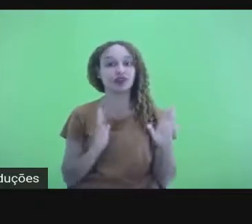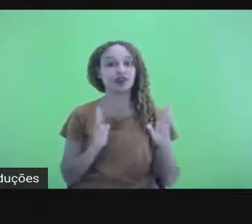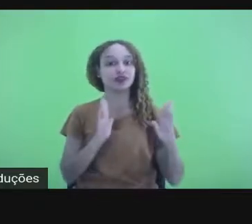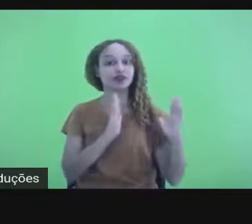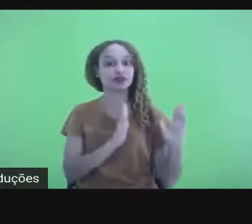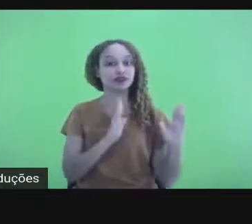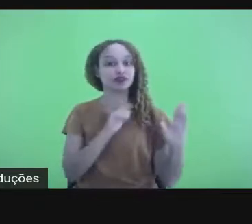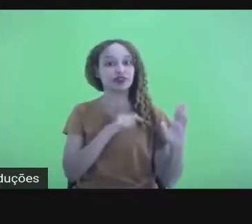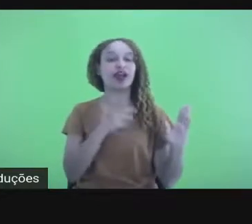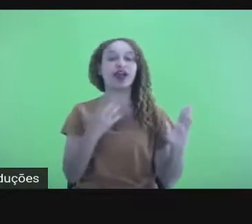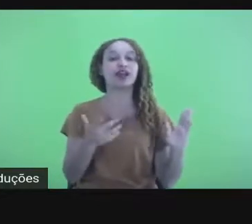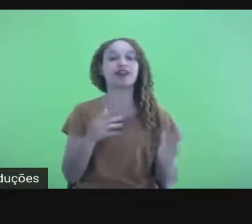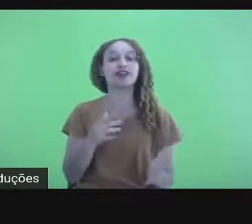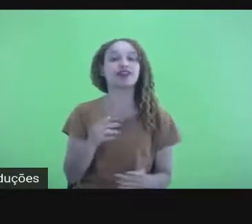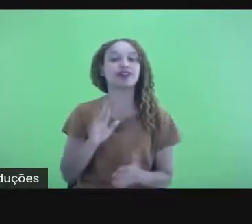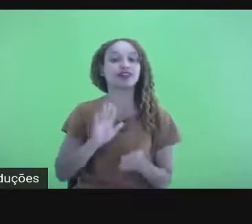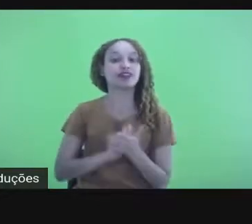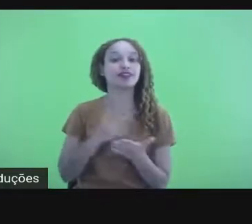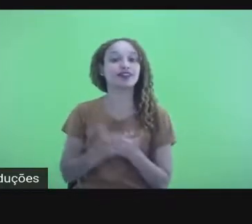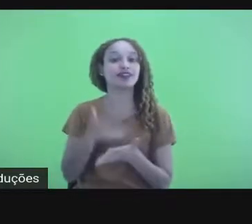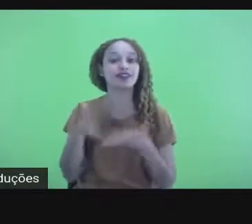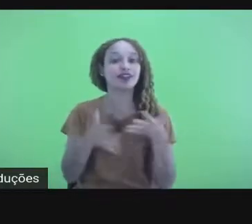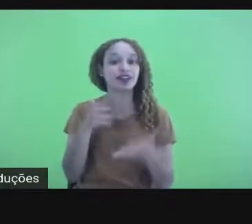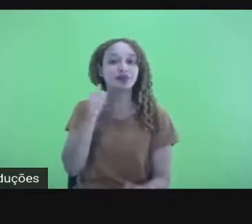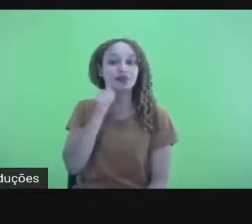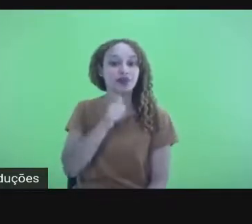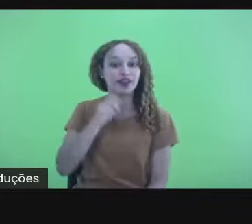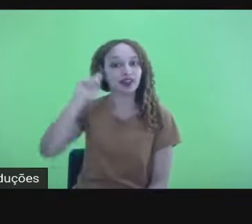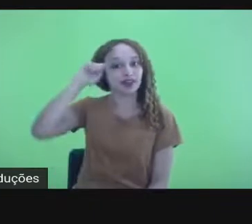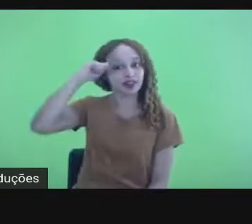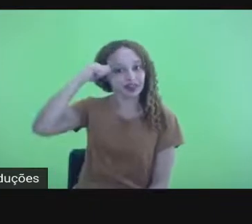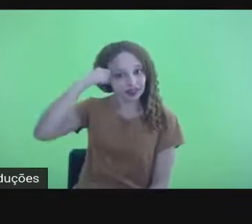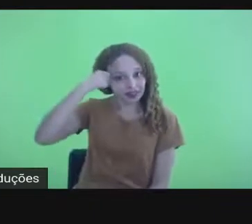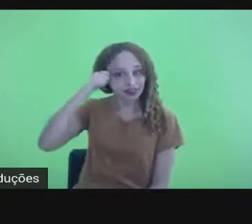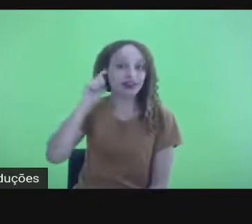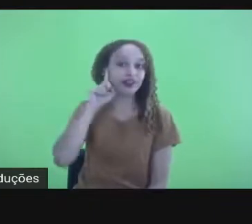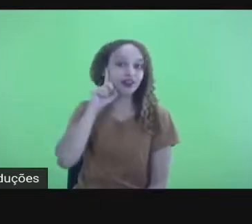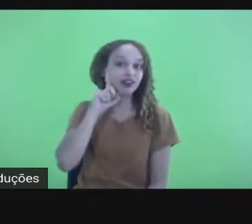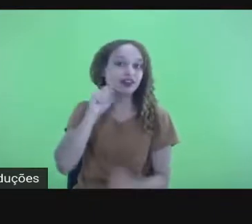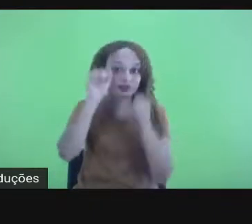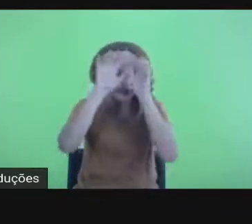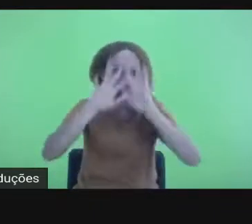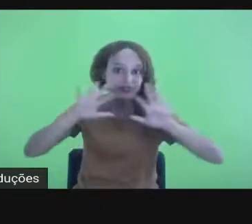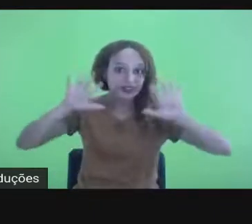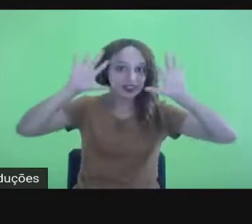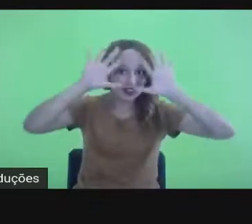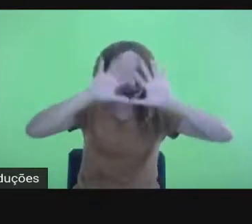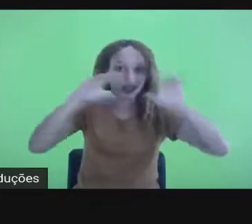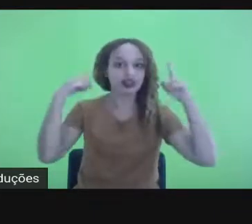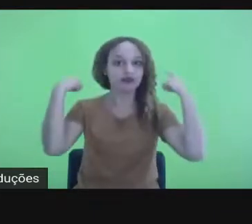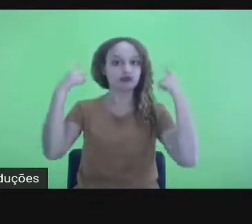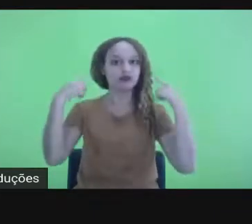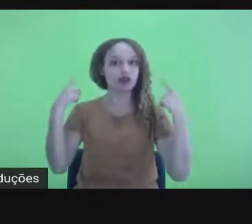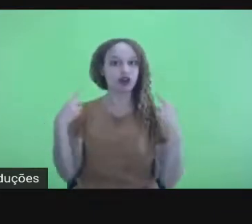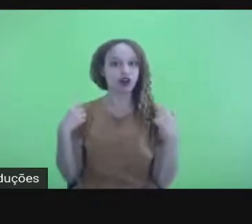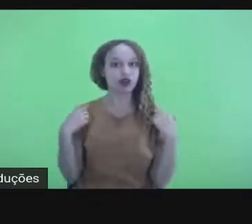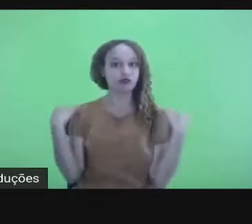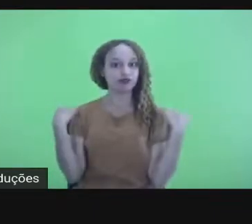Tereza Cristina. É uma mulher negra de pele clara, cabelos cacheados também na altura dos ombros e blusa